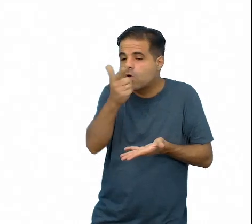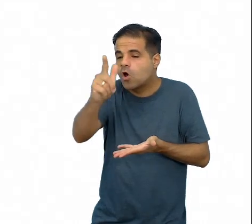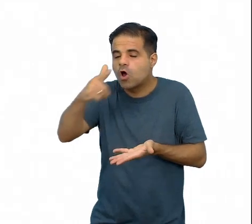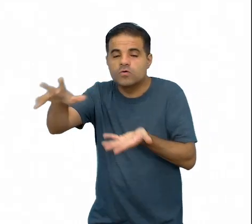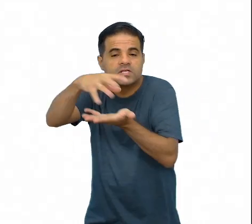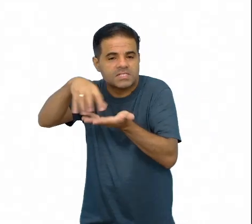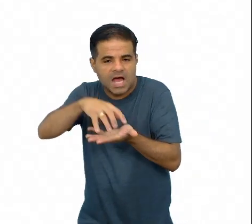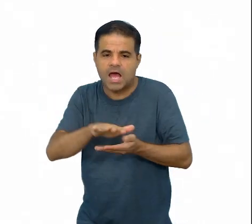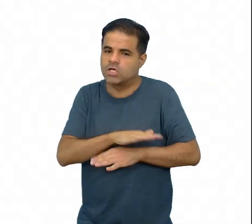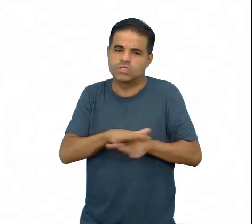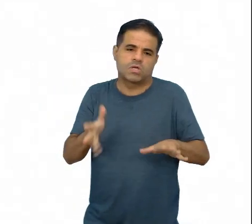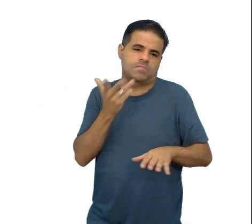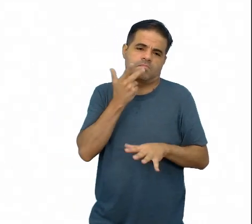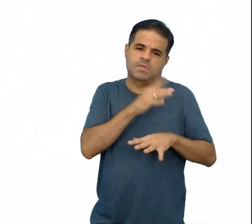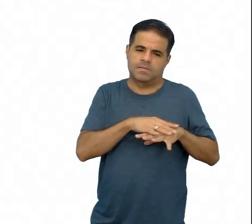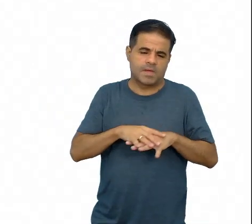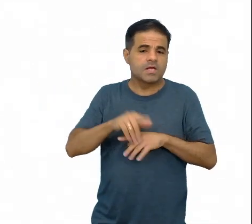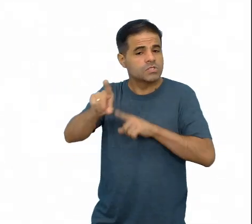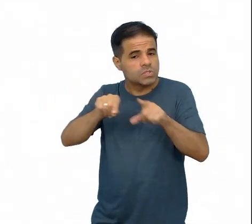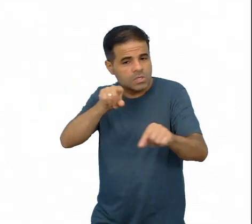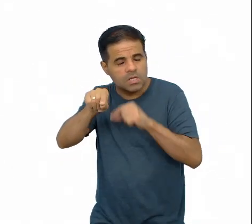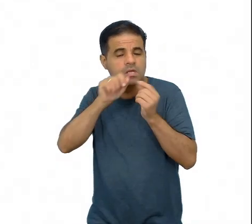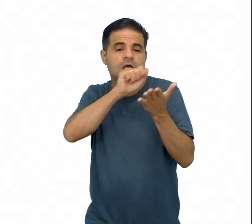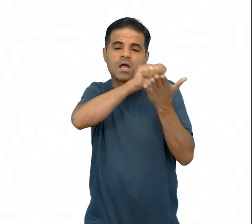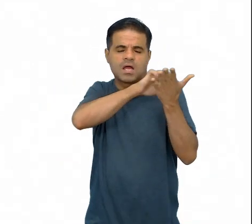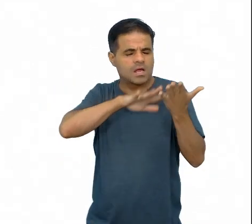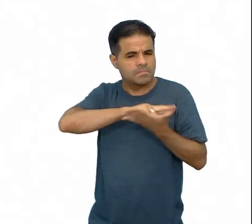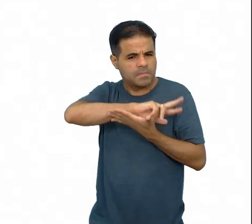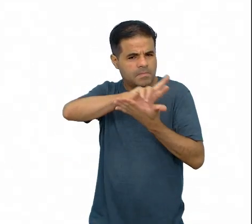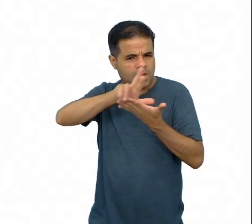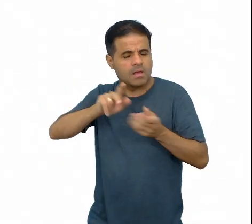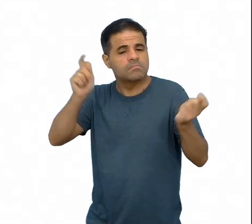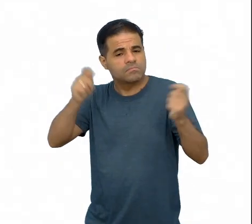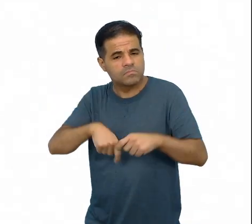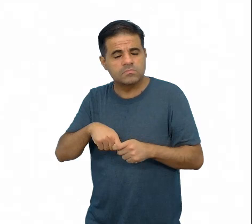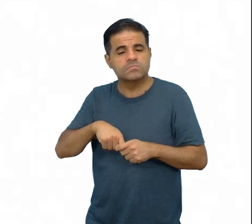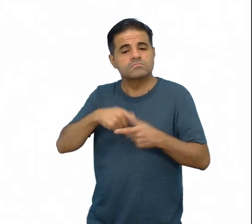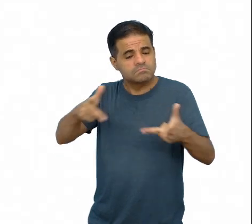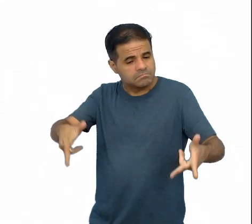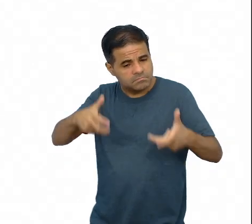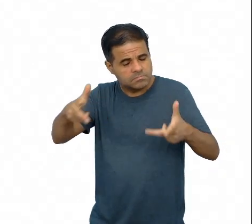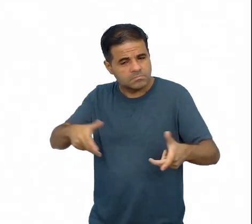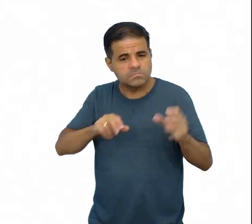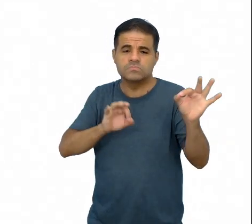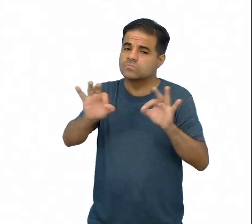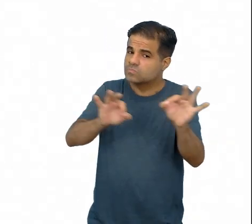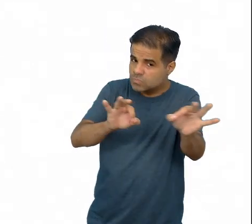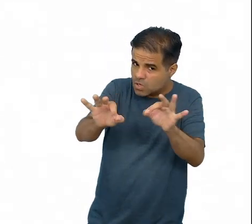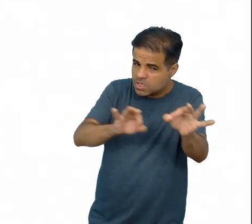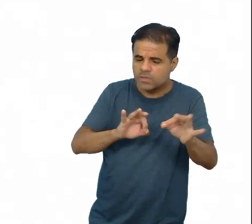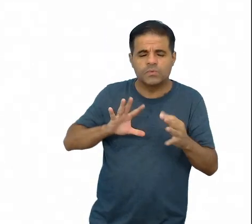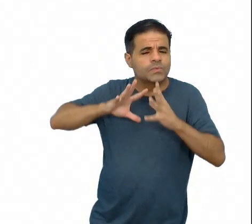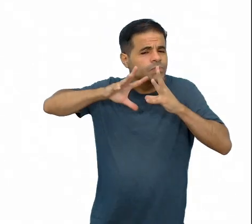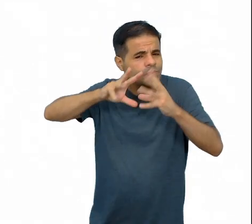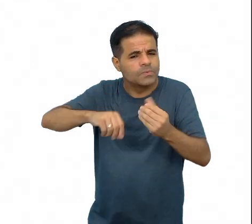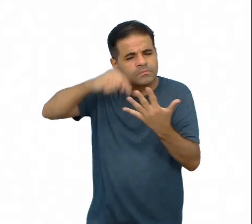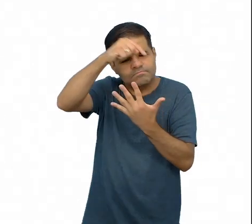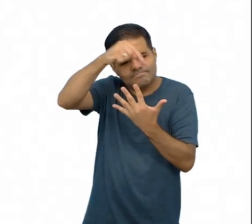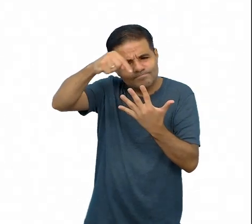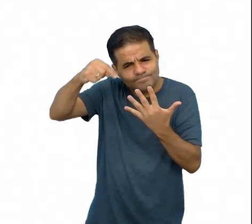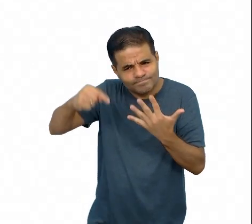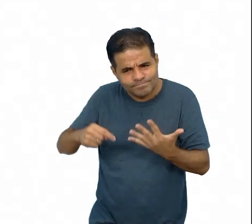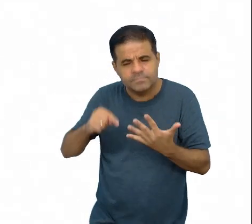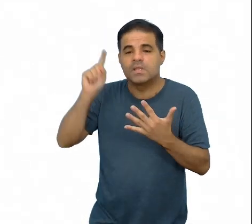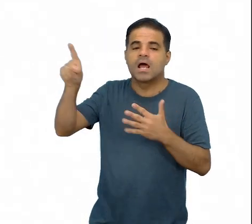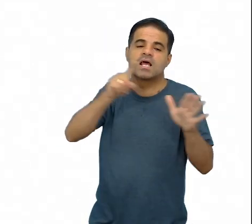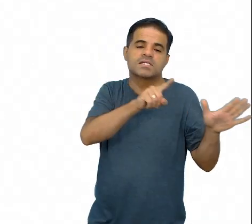só a matemática, e escolher atividades, né, das mini lições que poderão exploradas no projeto, tá, então tudo isso daí foi lá